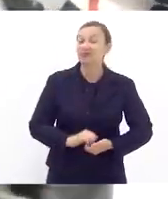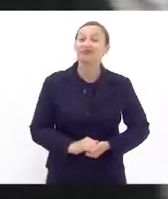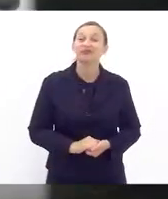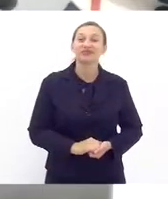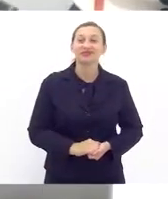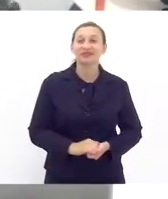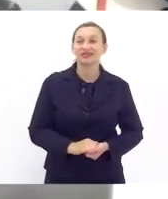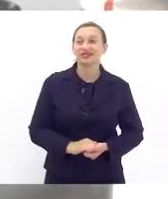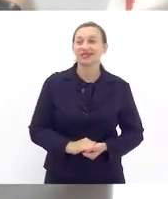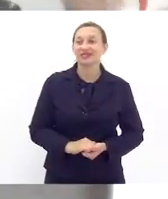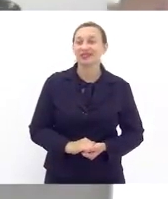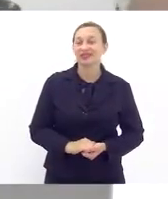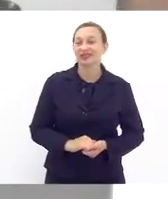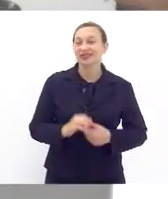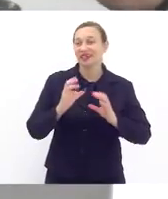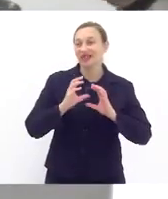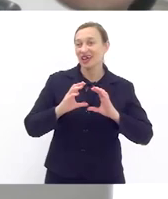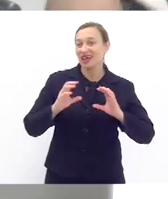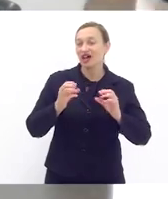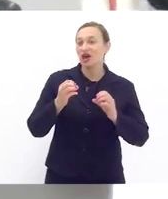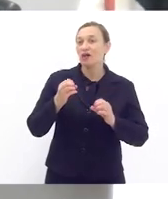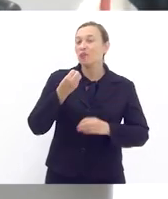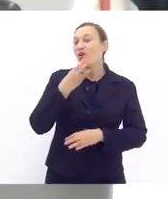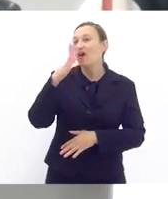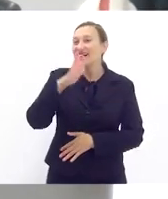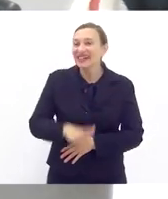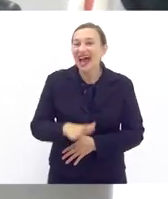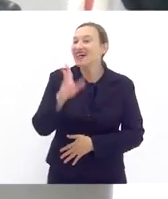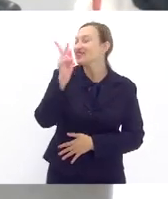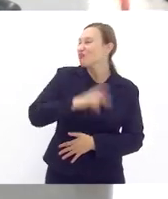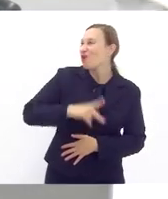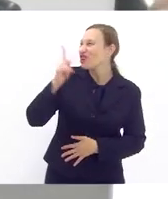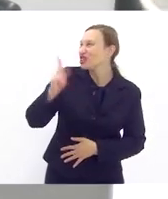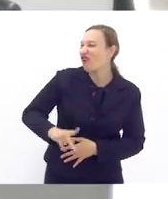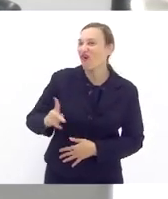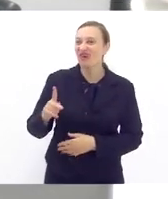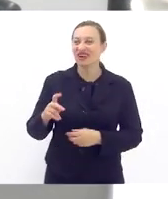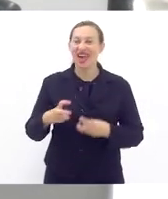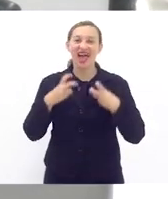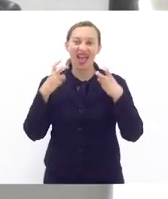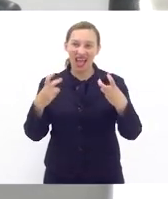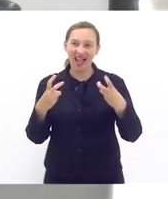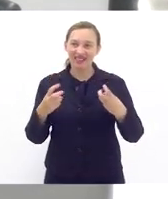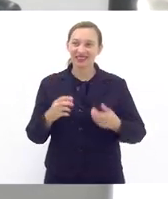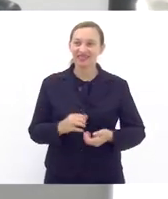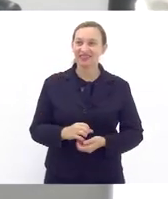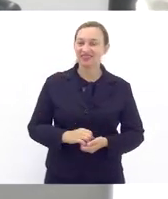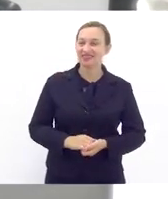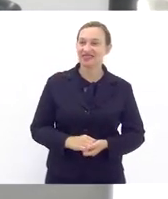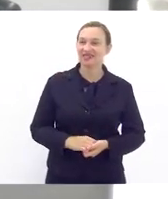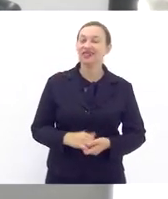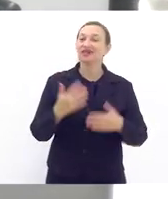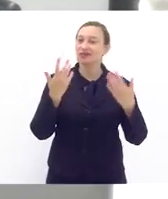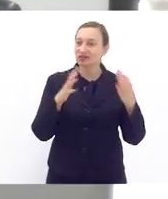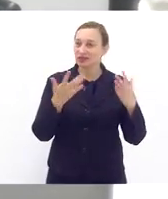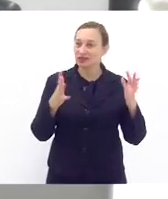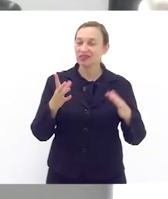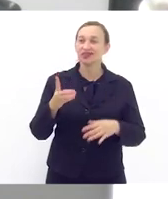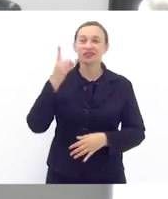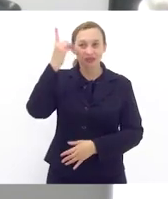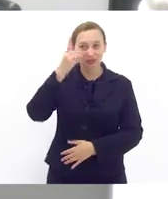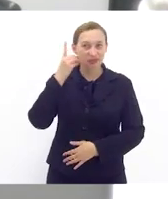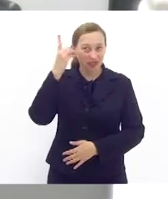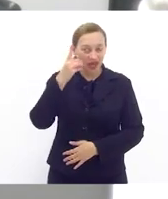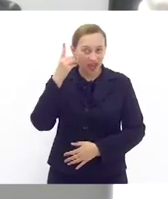ainda teria um couro assim boa tarde professor é saudando deputado Alan